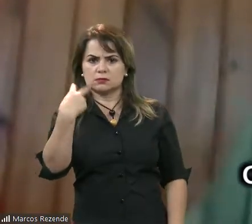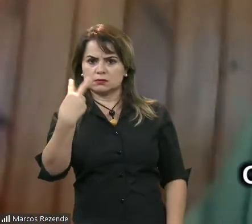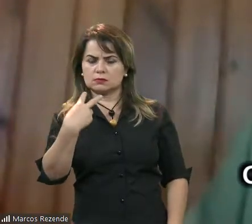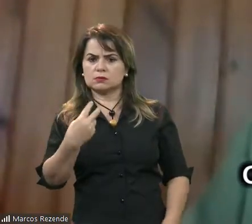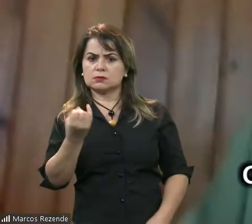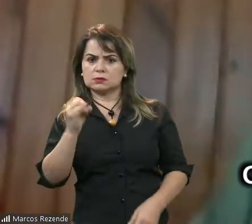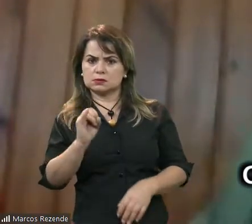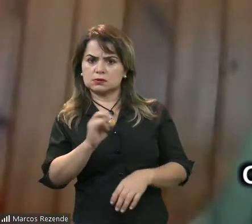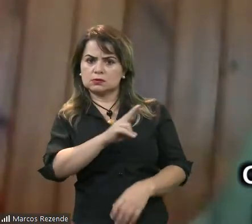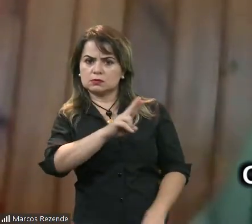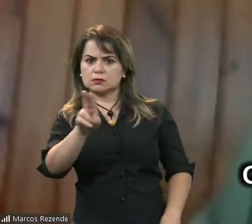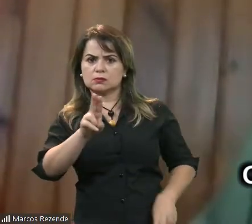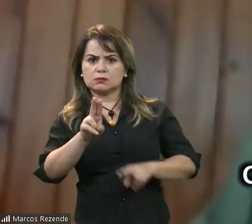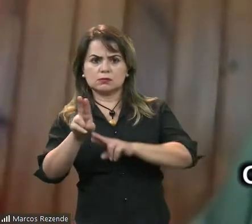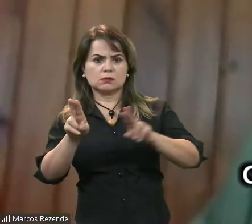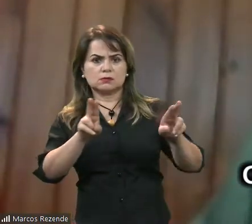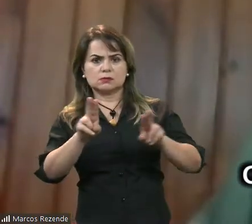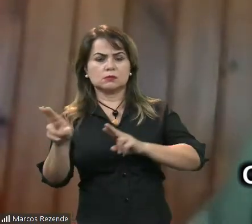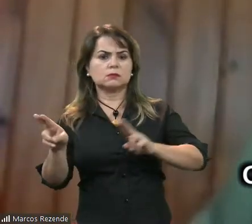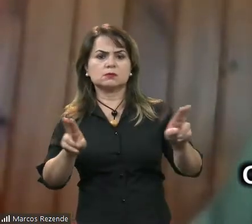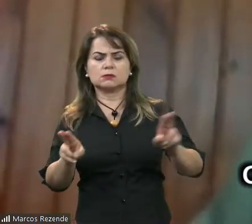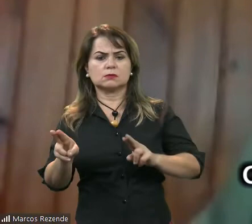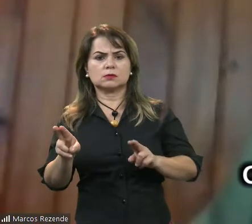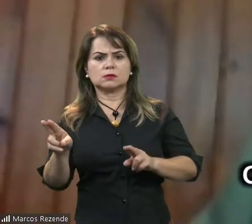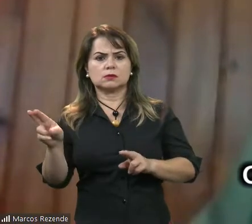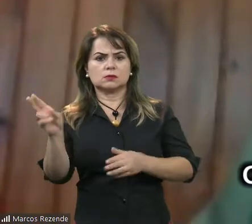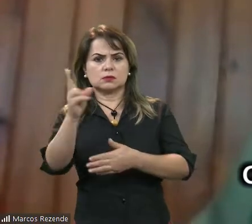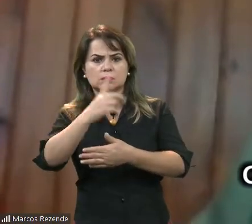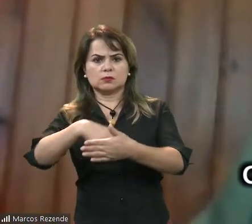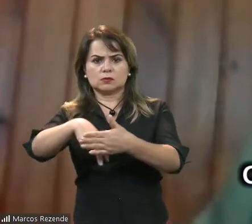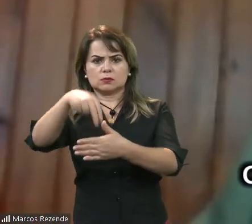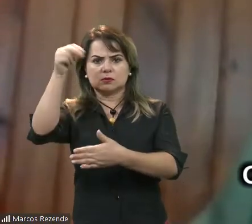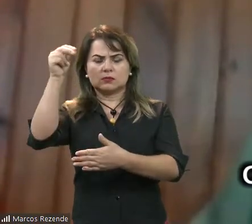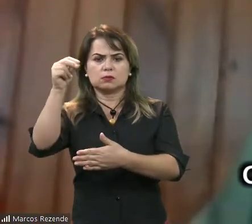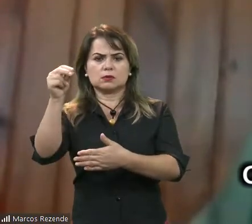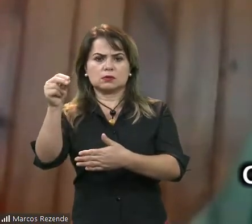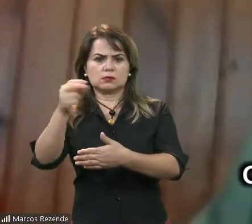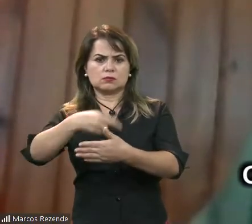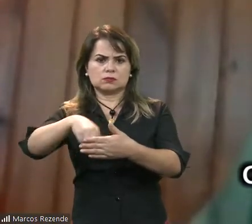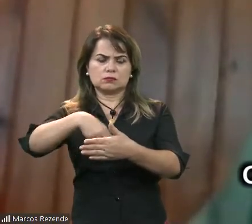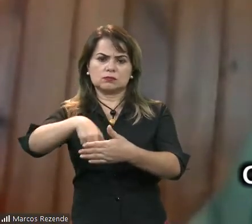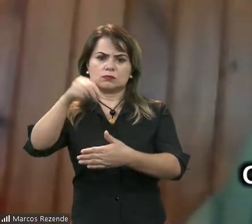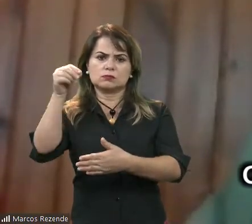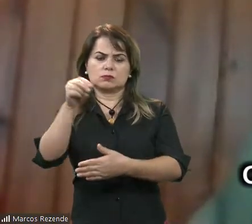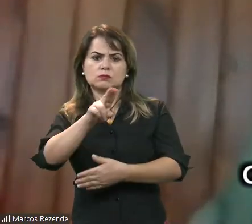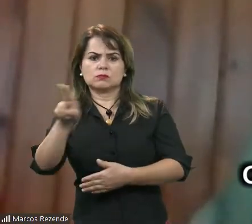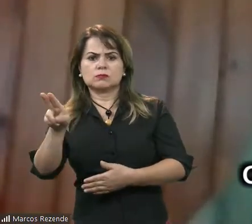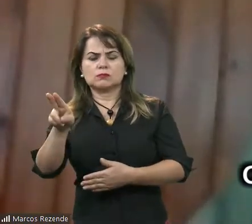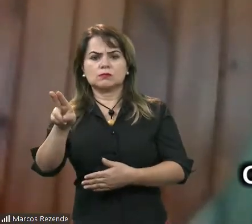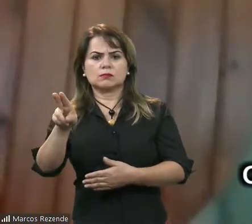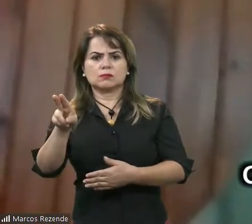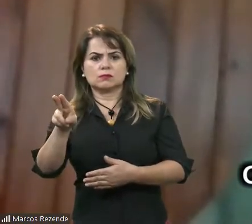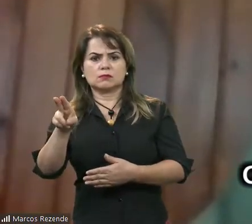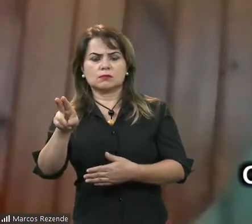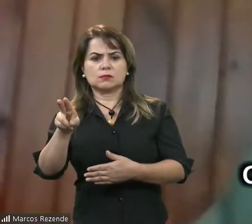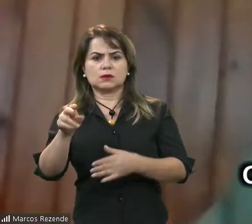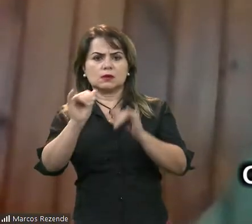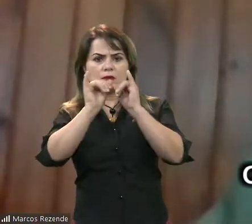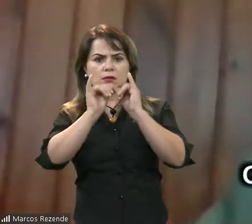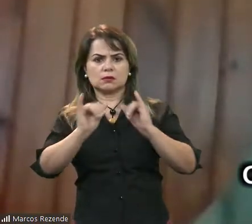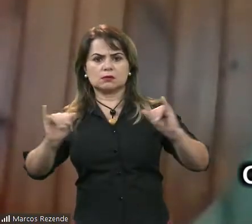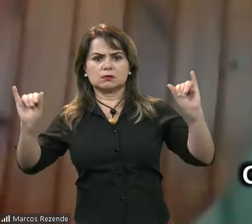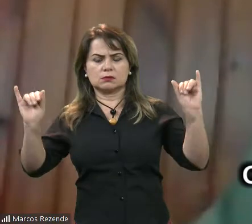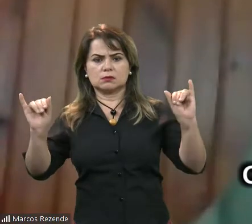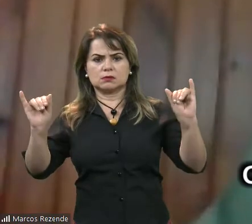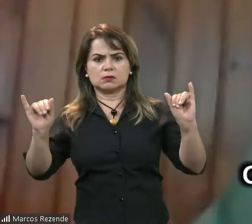com a chamada, por sorteio, que será feito excepcionalmente pela presidência, fará a declaração